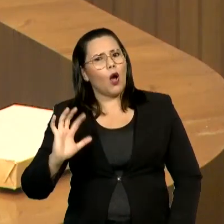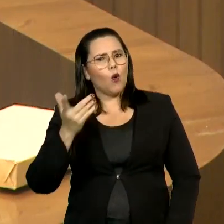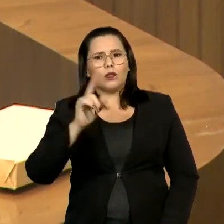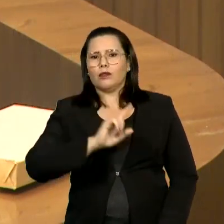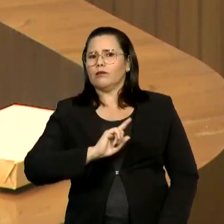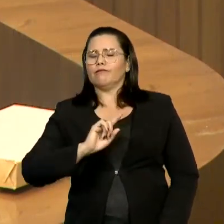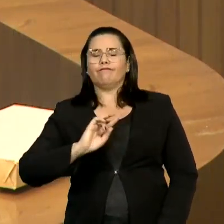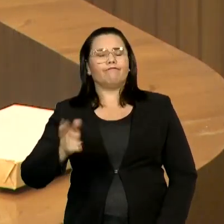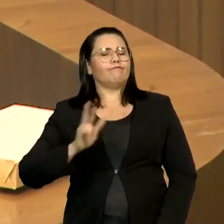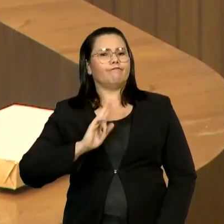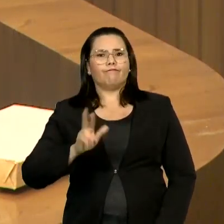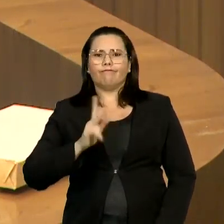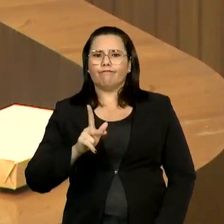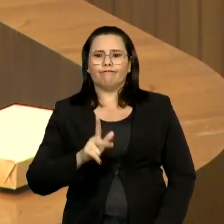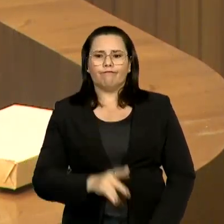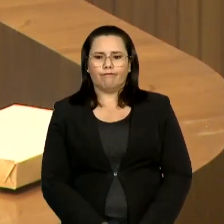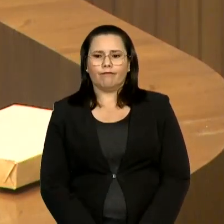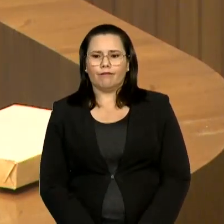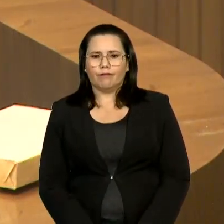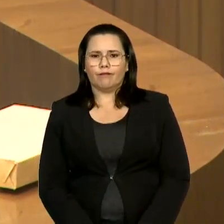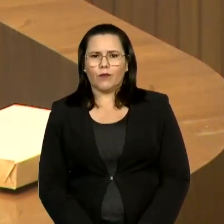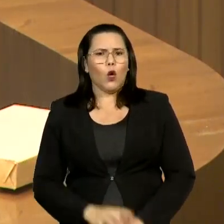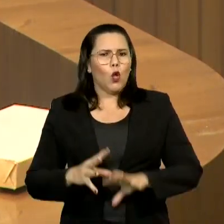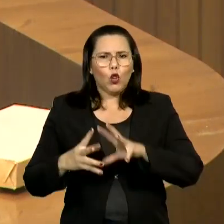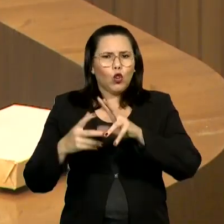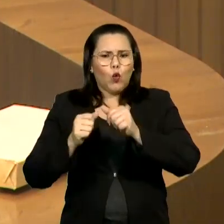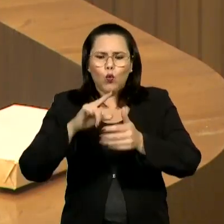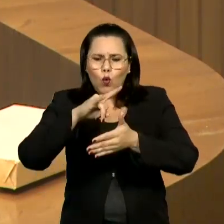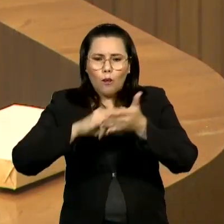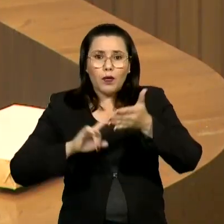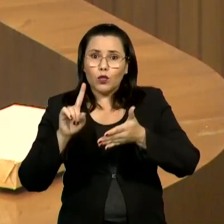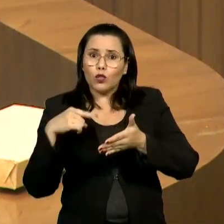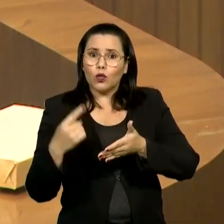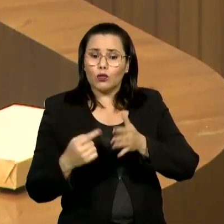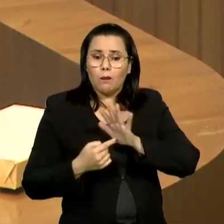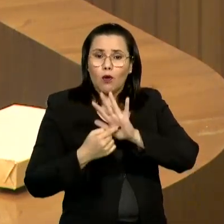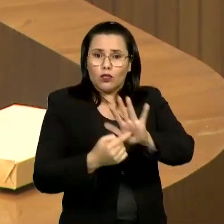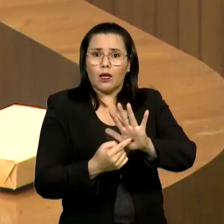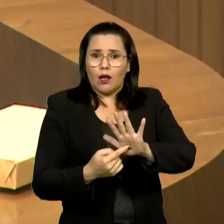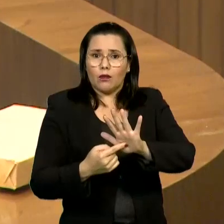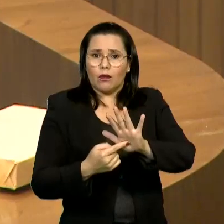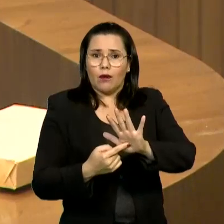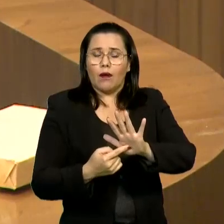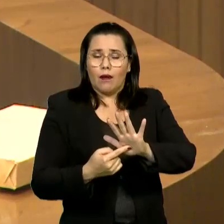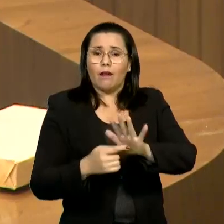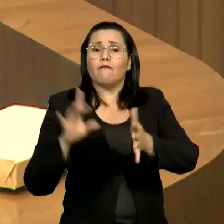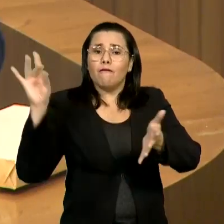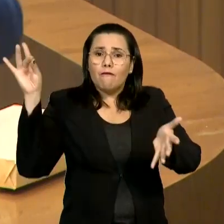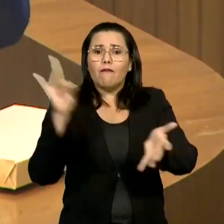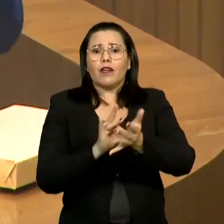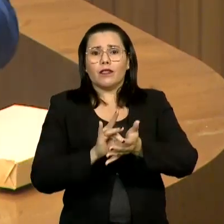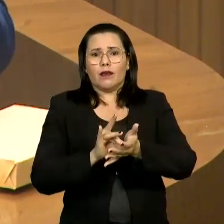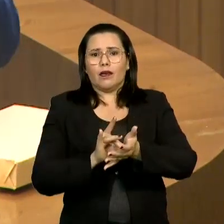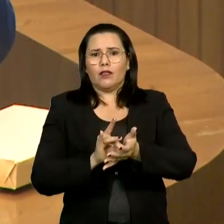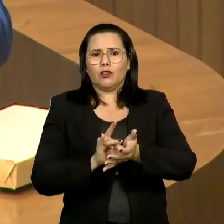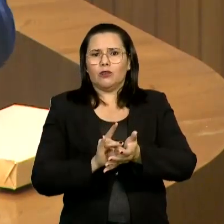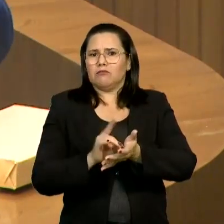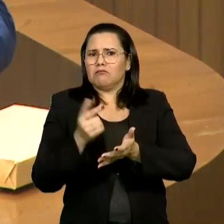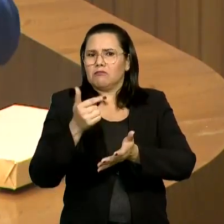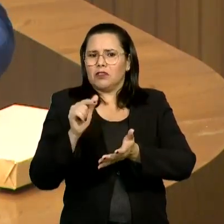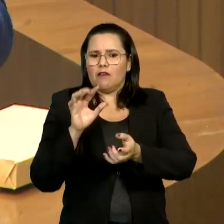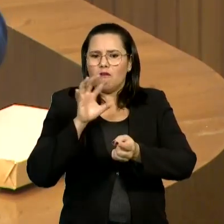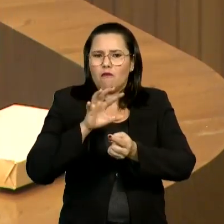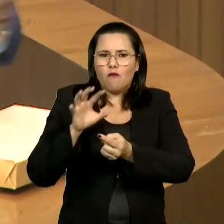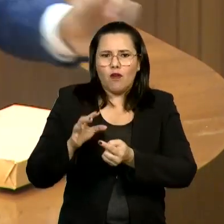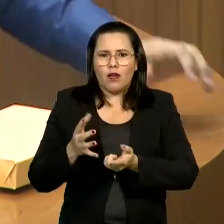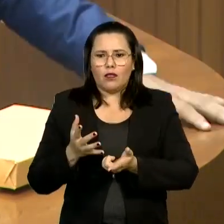Estado. E ela também constatou que não houve fraude, não houve manipulação de dados e que realmente houve